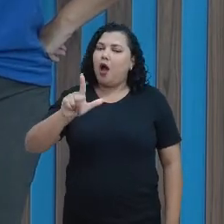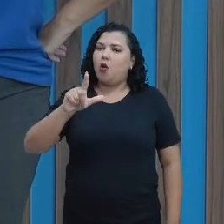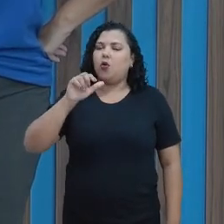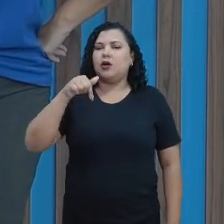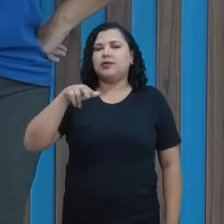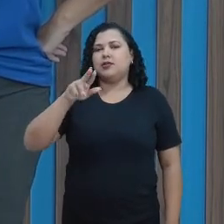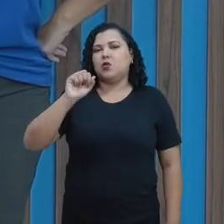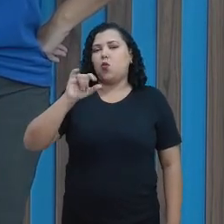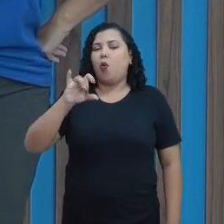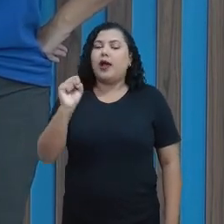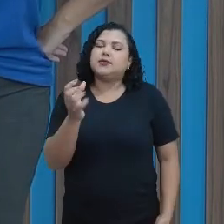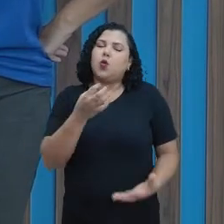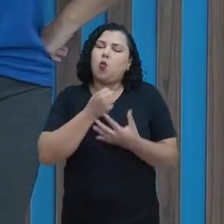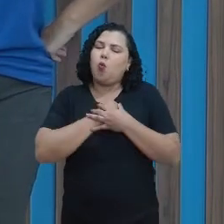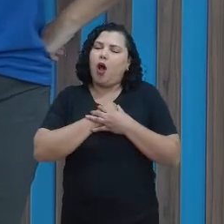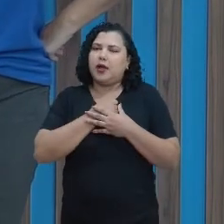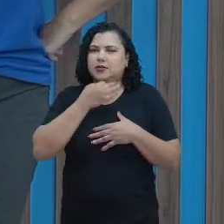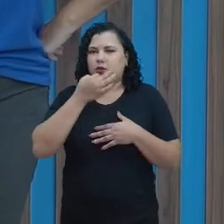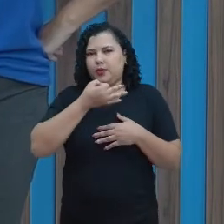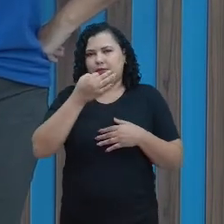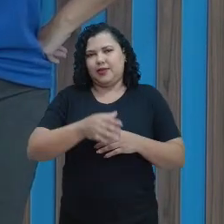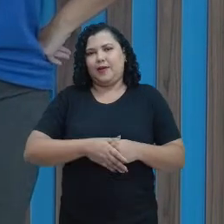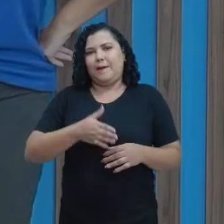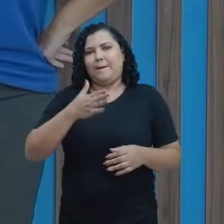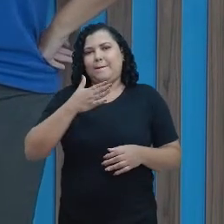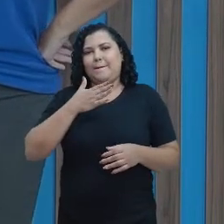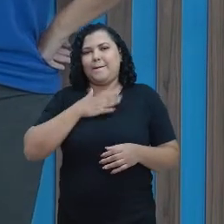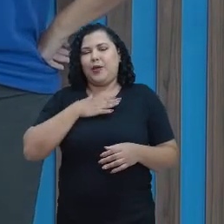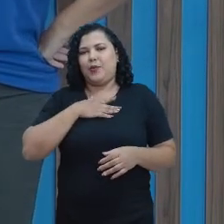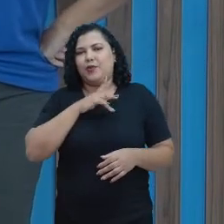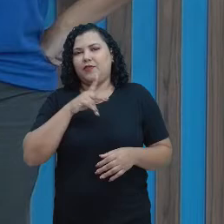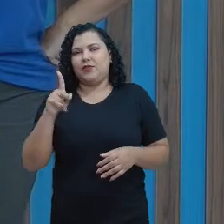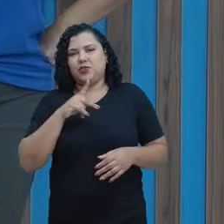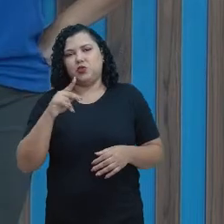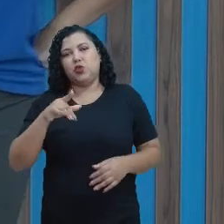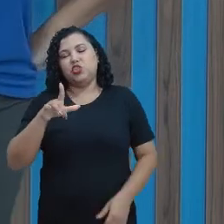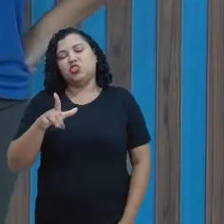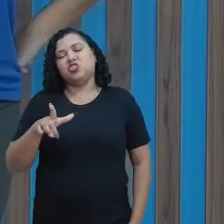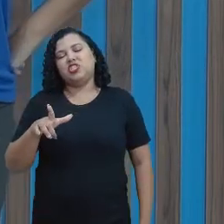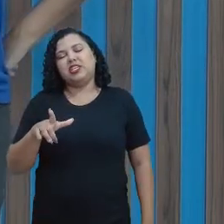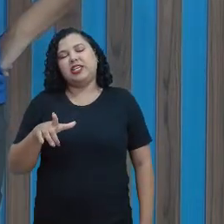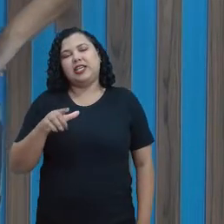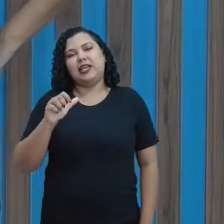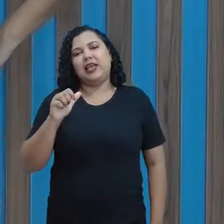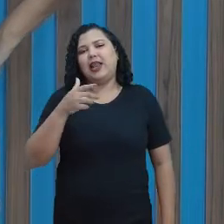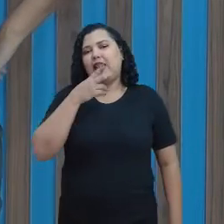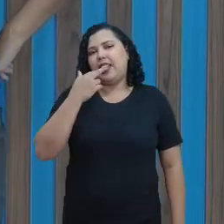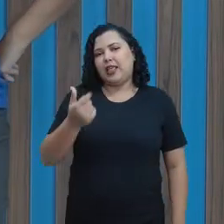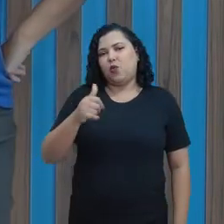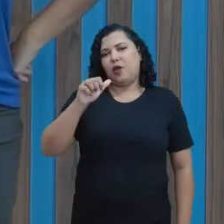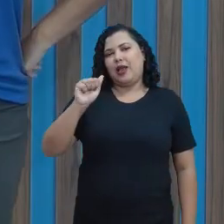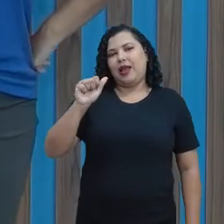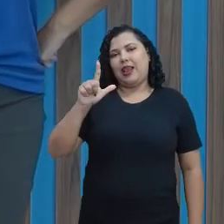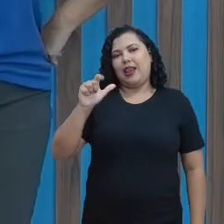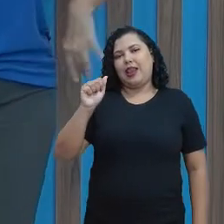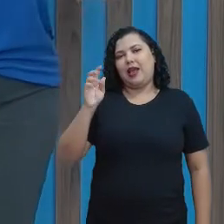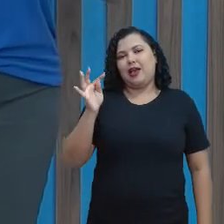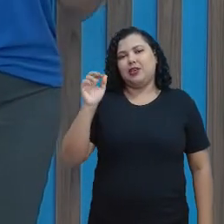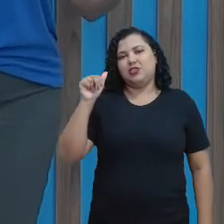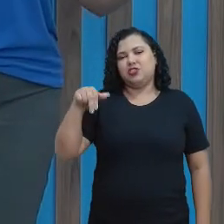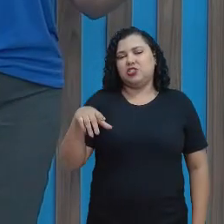dica no coração de vocês. Como diria um professor de latim que eu tive na